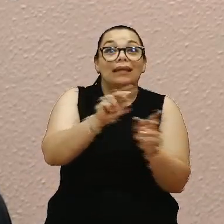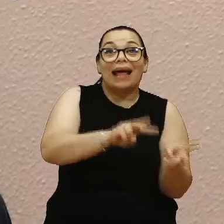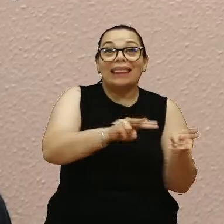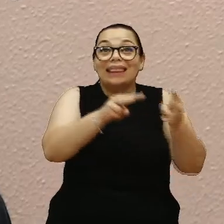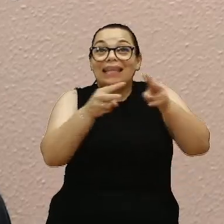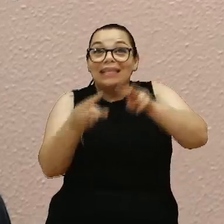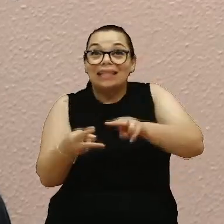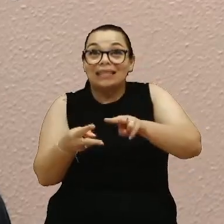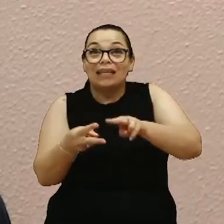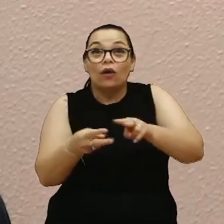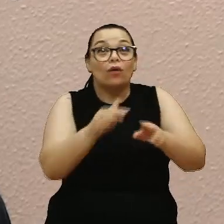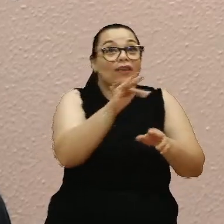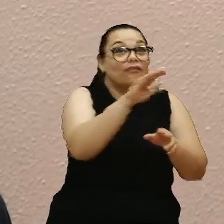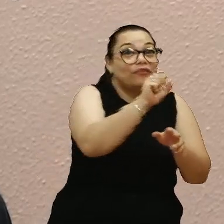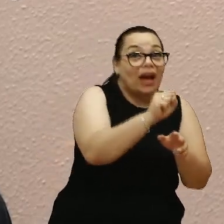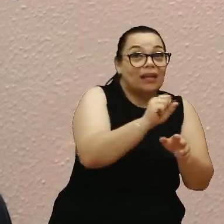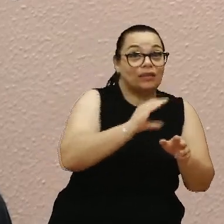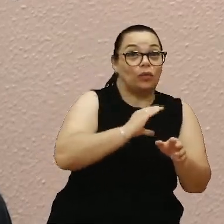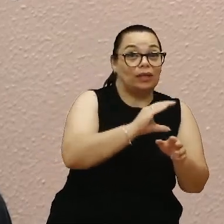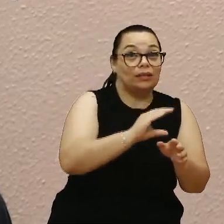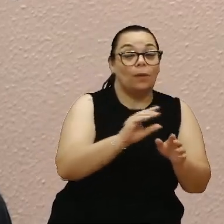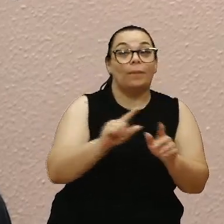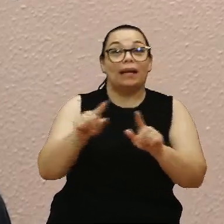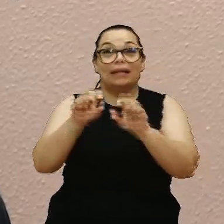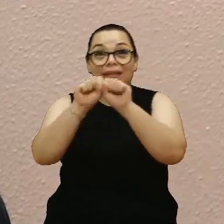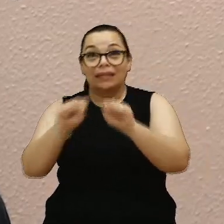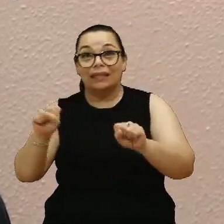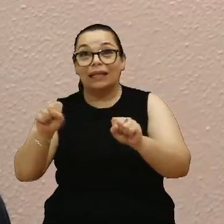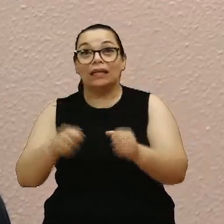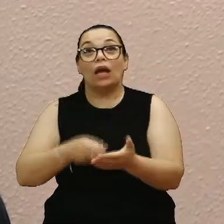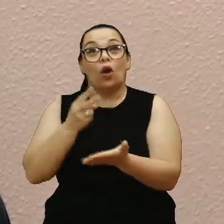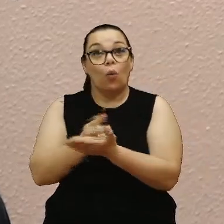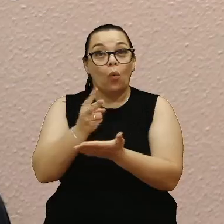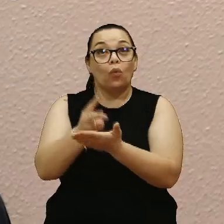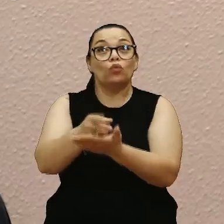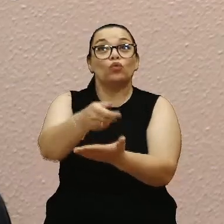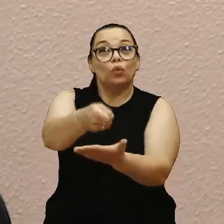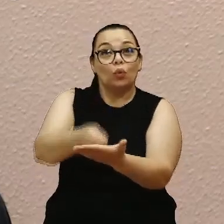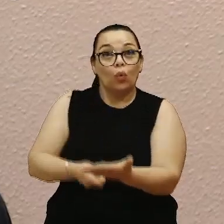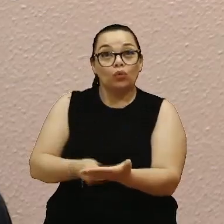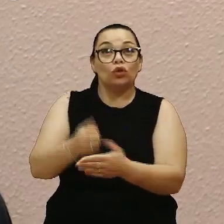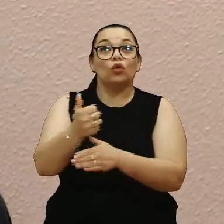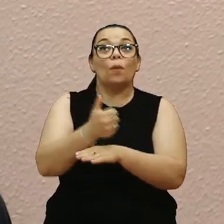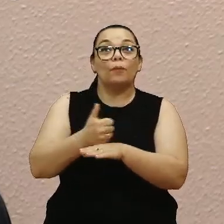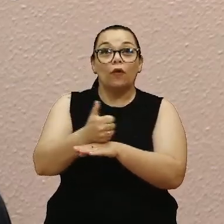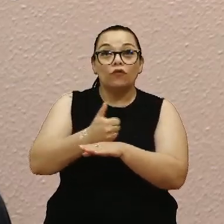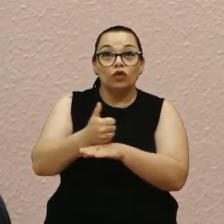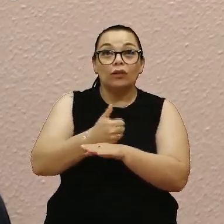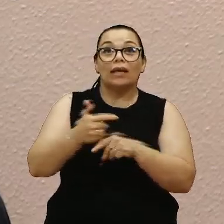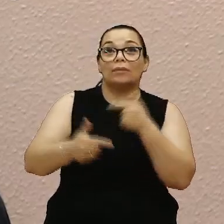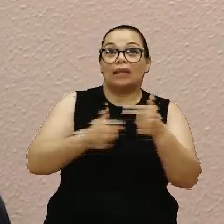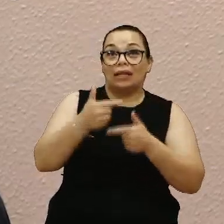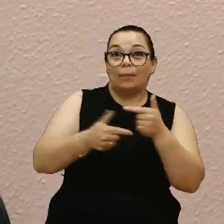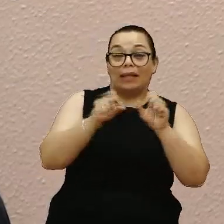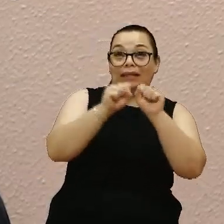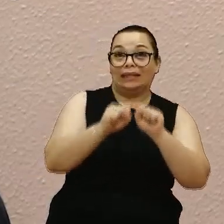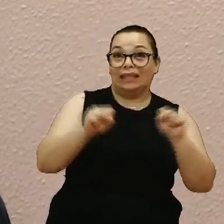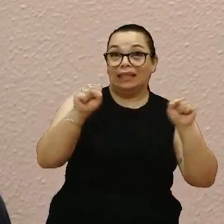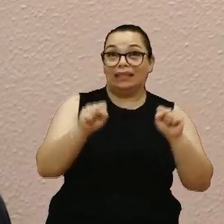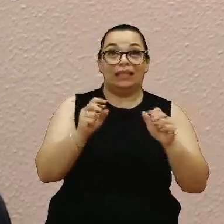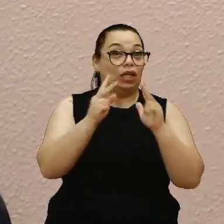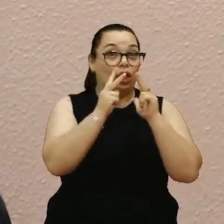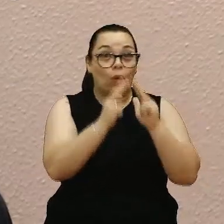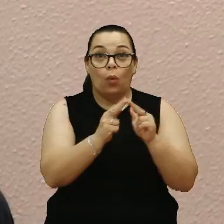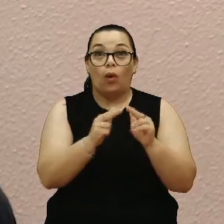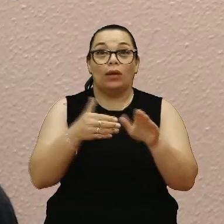a secretaria seja mantido esses concursos e os profissionais chamados para trabalhar na secretaria sejam os